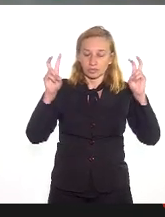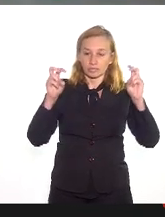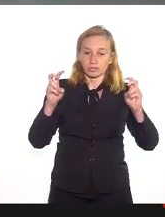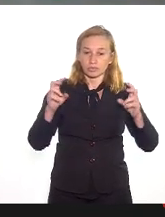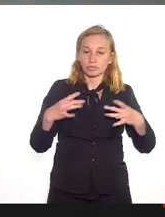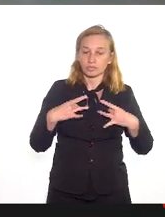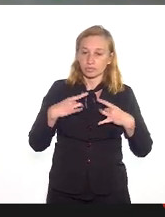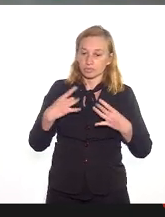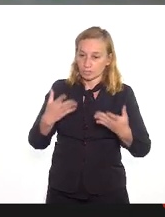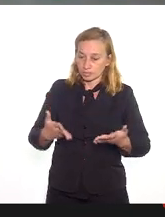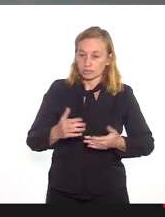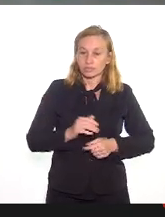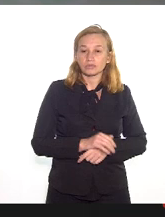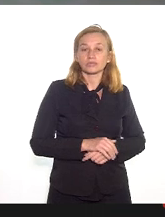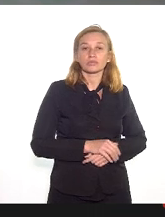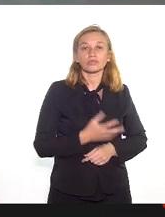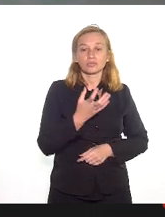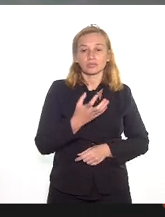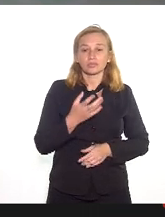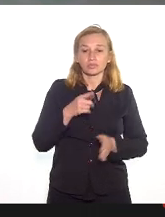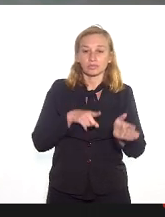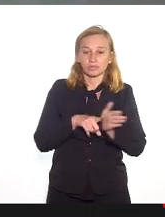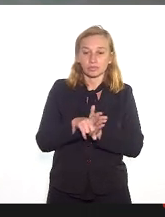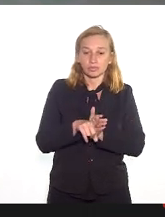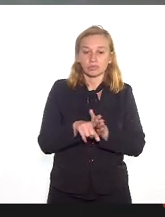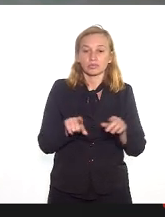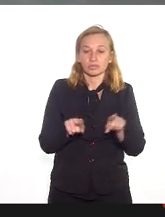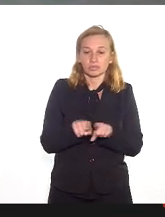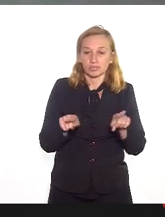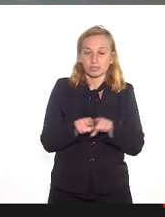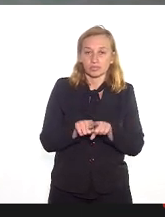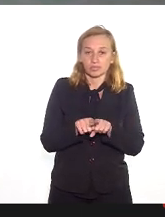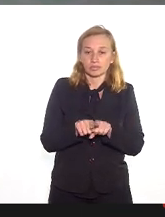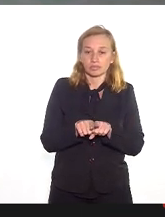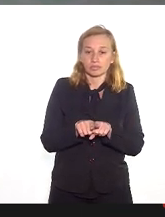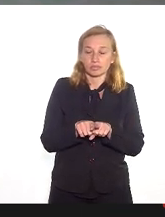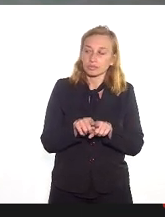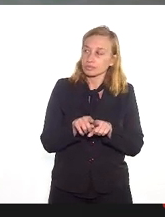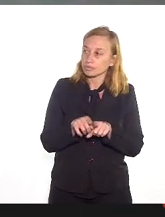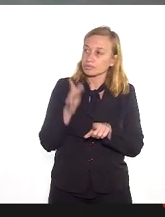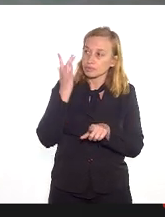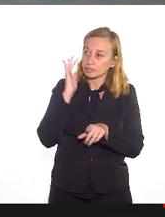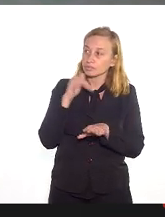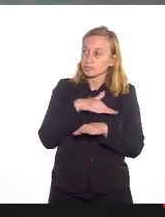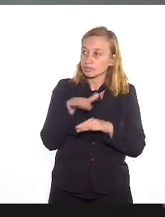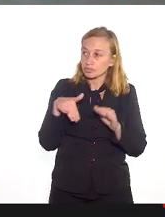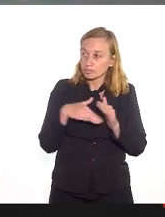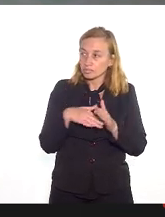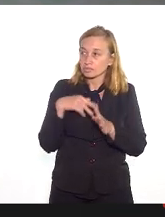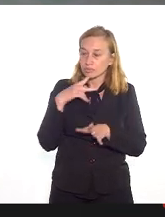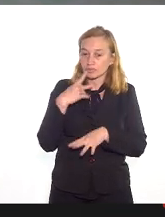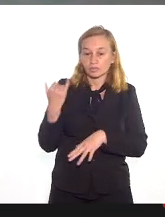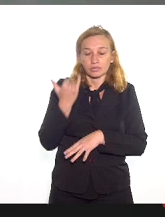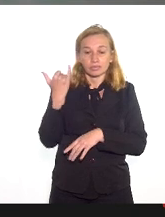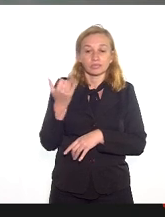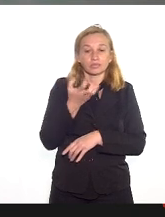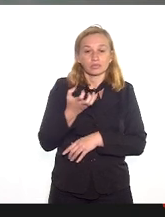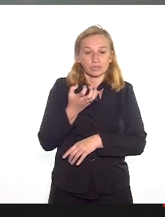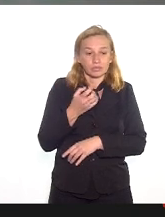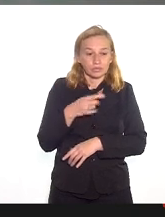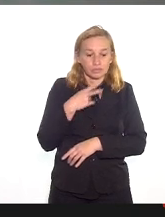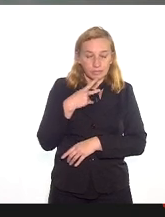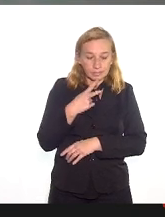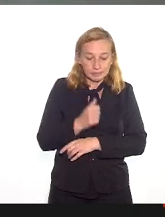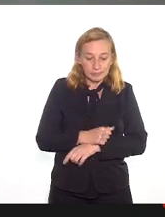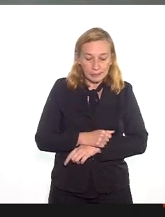disposição aqui. E eu queria fazer também... achei todas as todas as ponderações importantes, mas eu queria fazer um